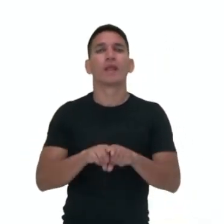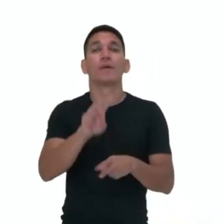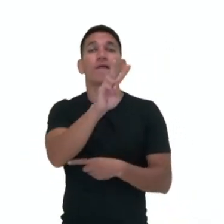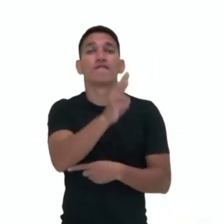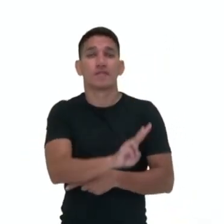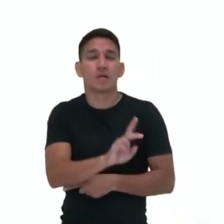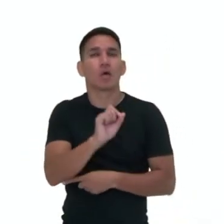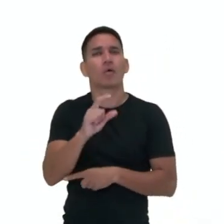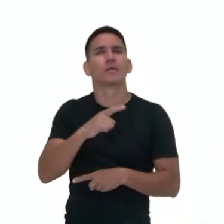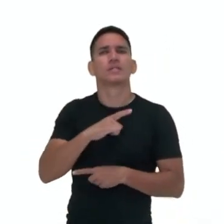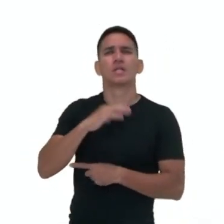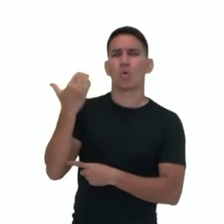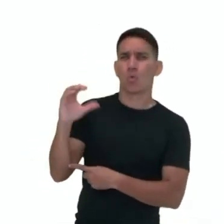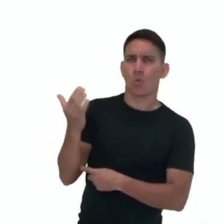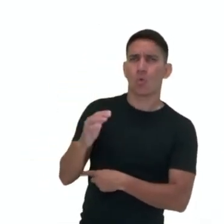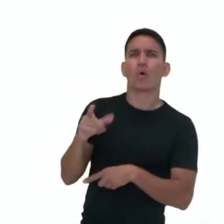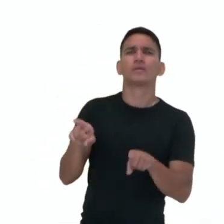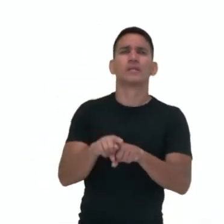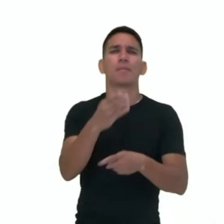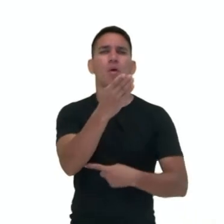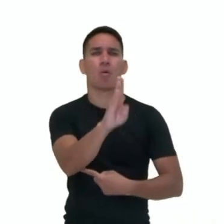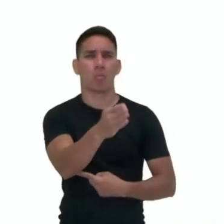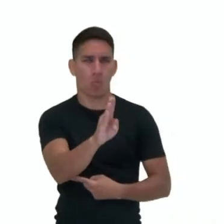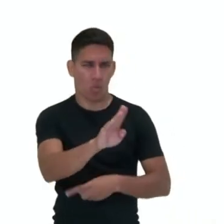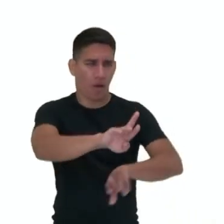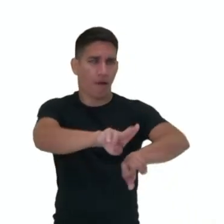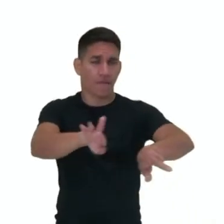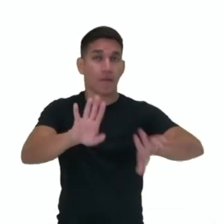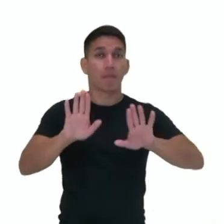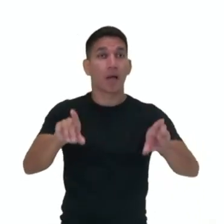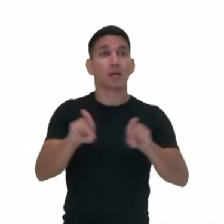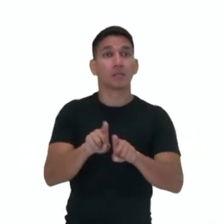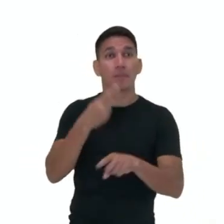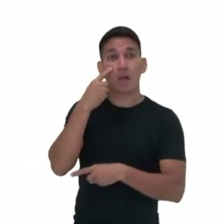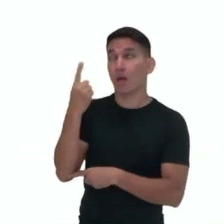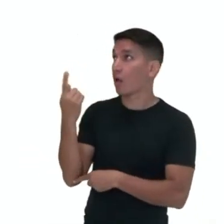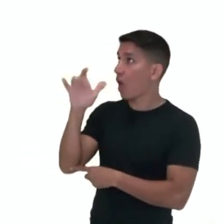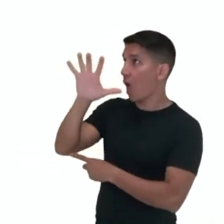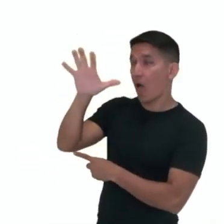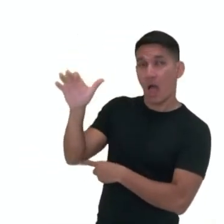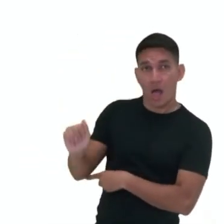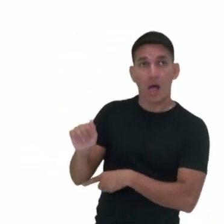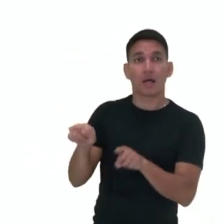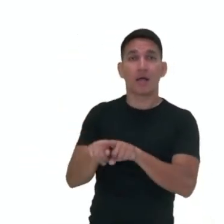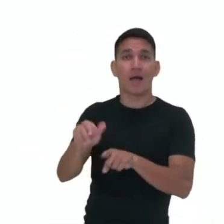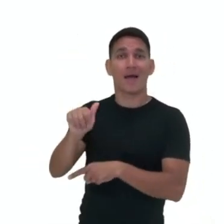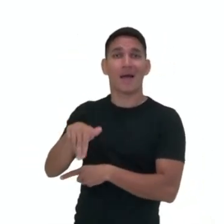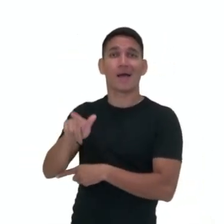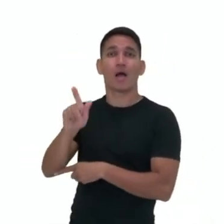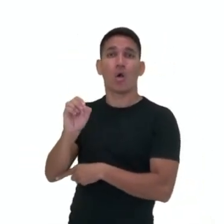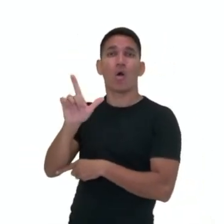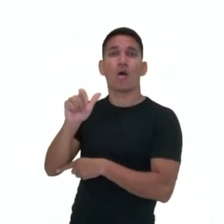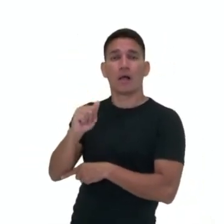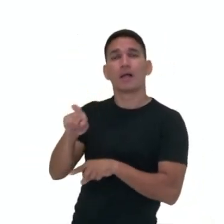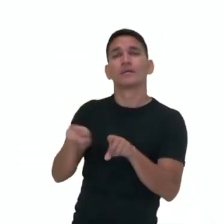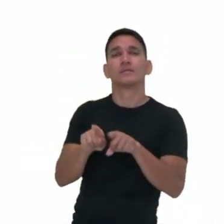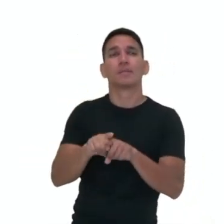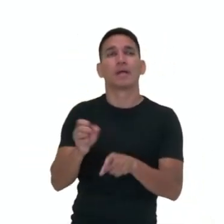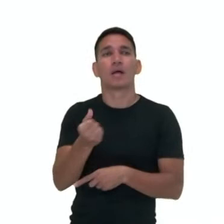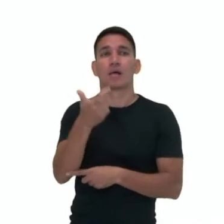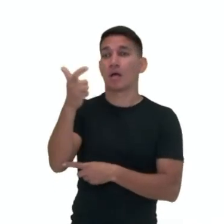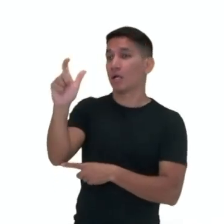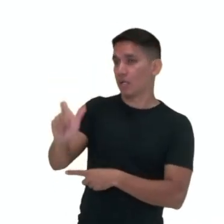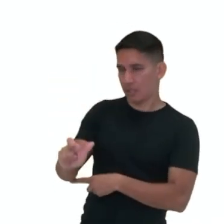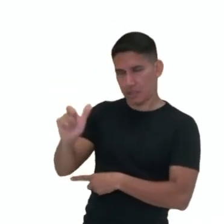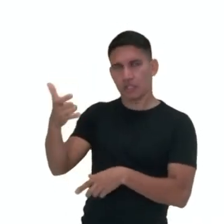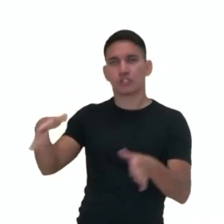venezuelanos, colombianos, bolivianos, mas também, ó, pessoas da África, lá de Angola, alguns aí da Itália também, né,